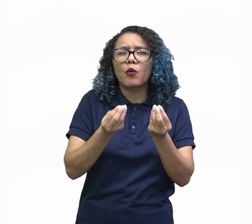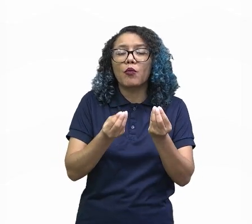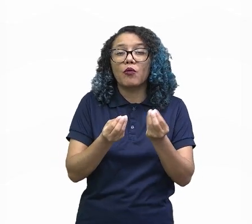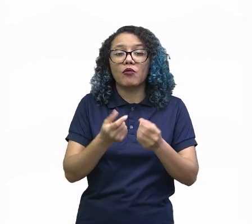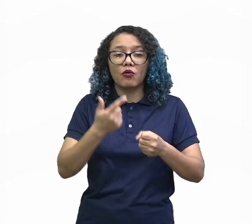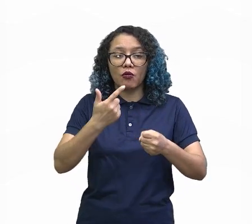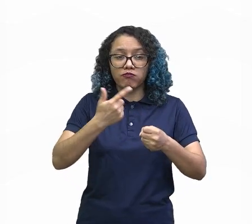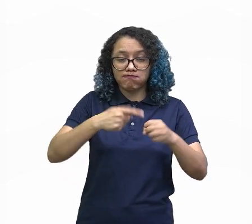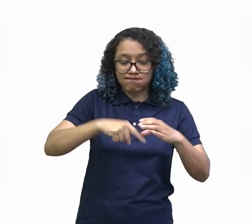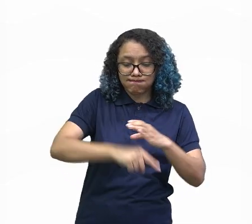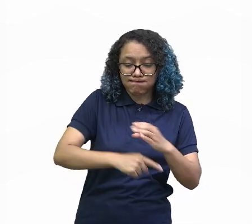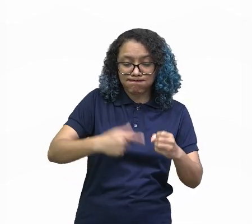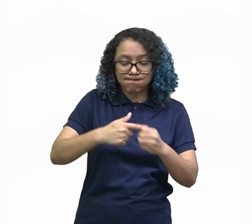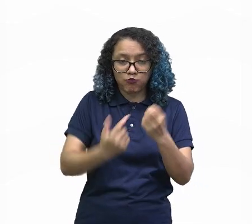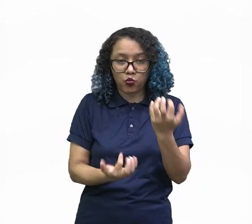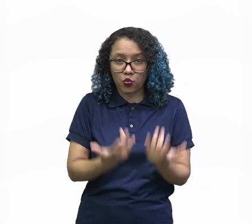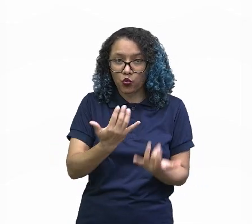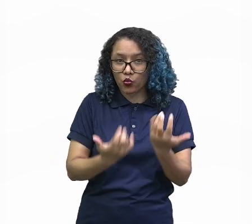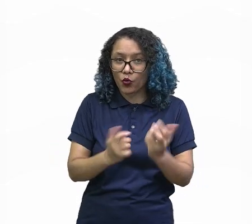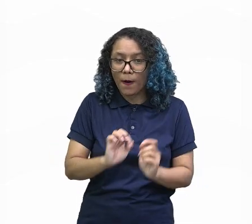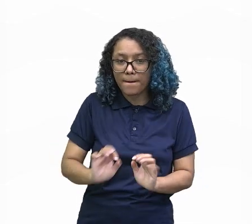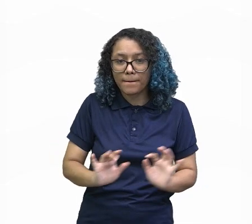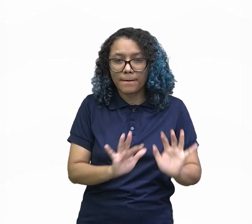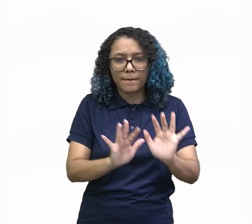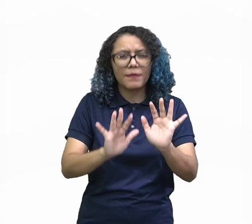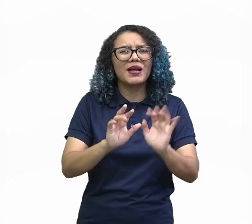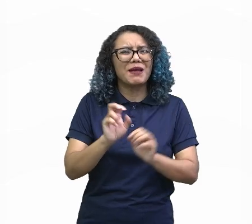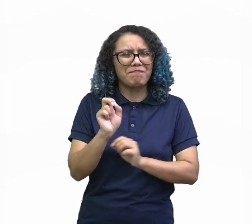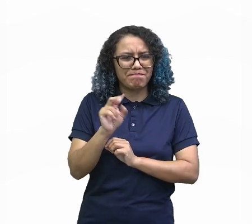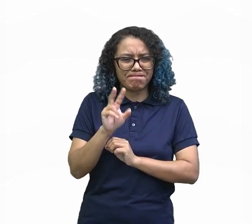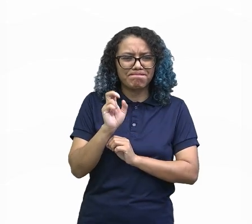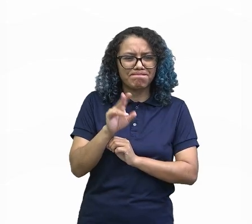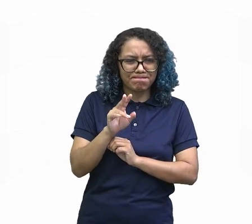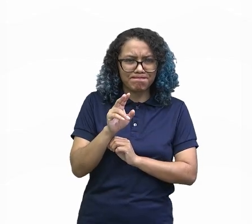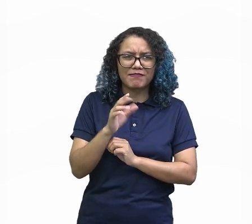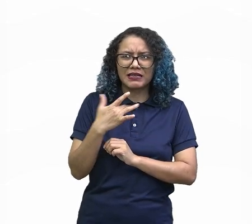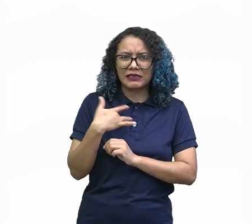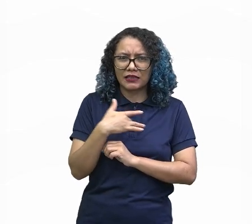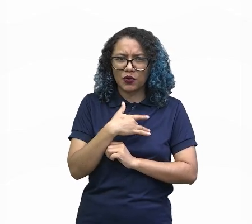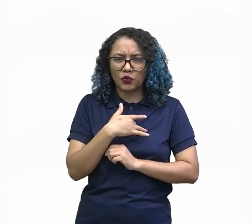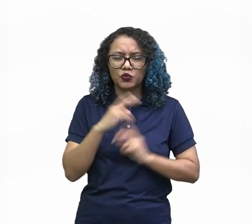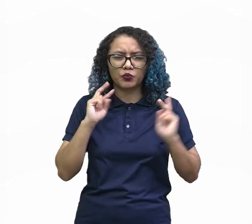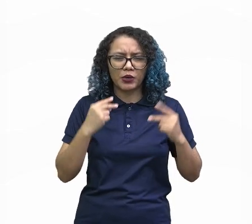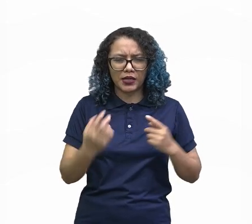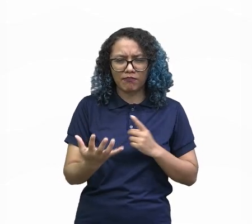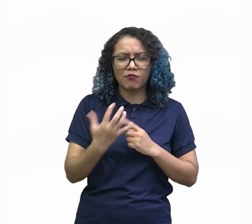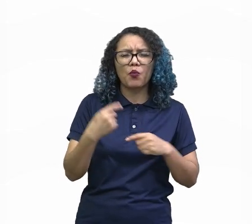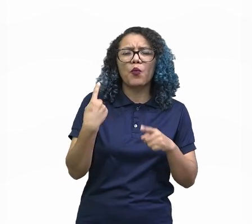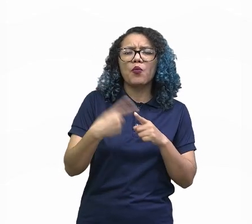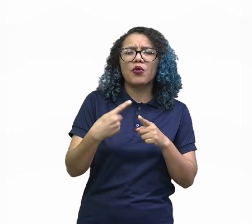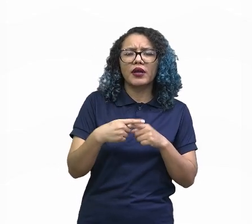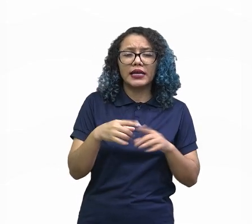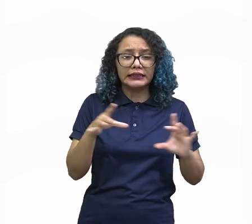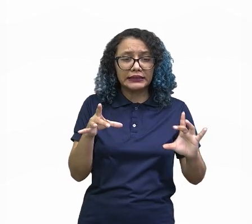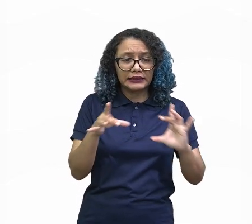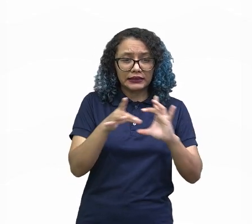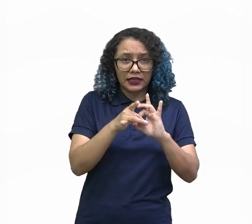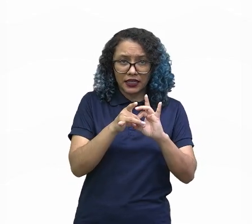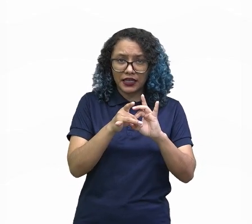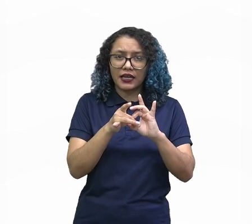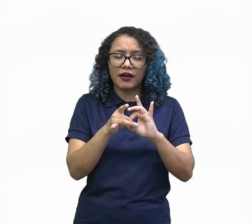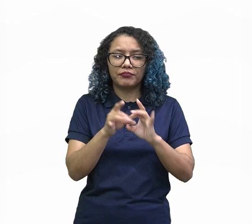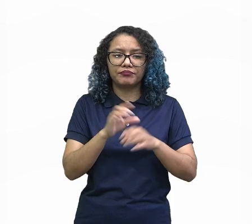Ele é altamente tóxico para a saúde humana, por ter a propriedade de se ligar à hemoglobina mais facilmente do que